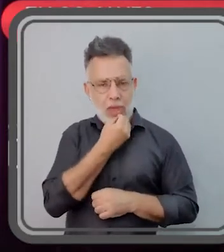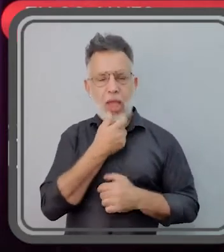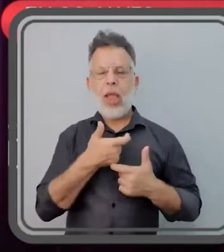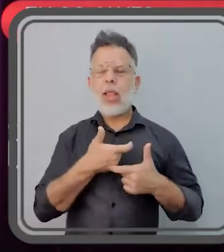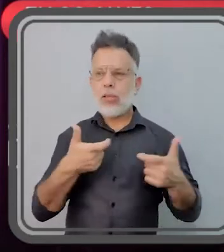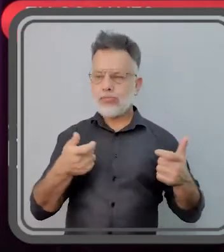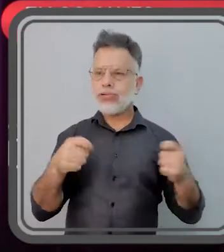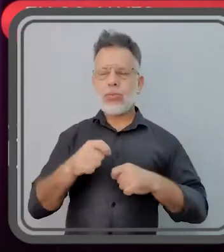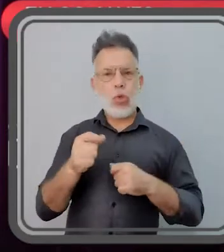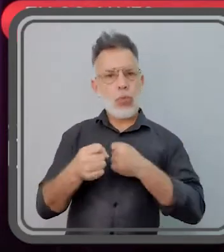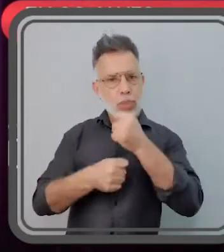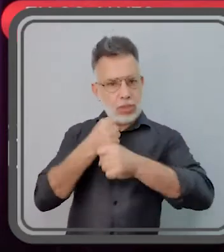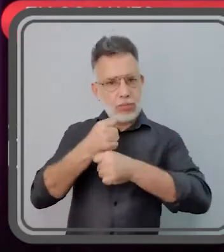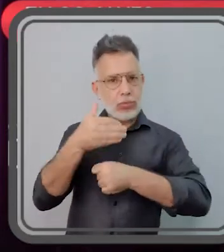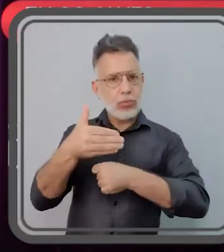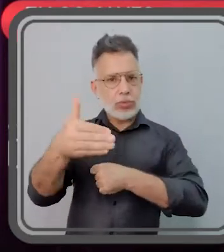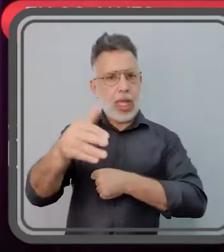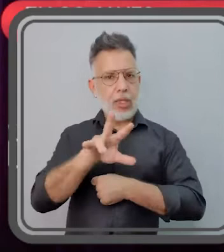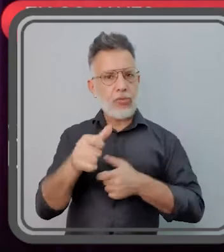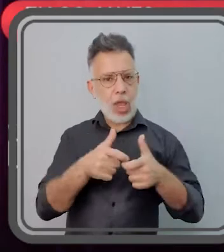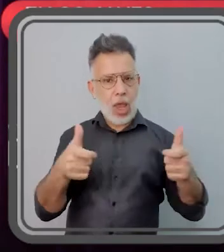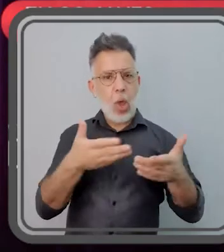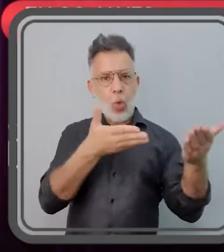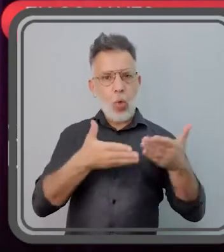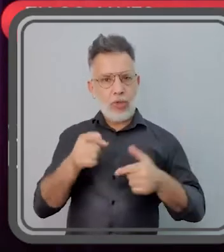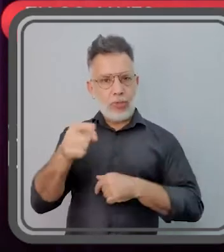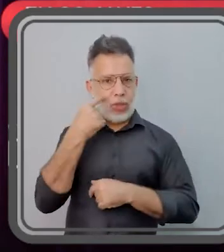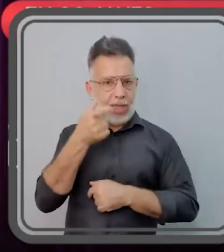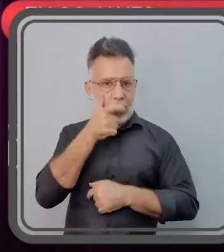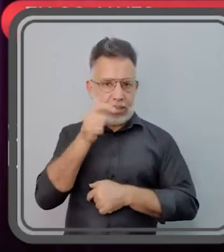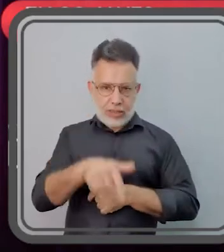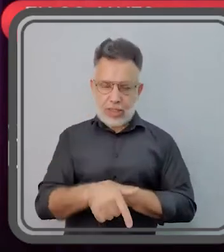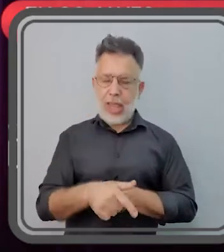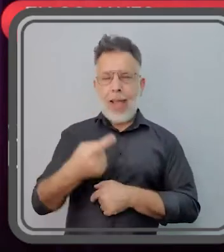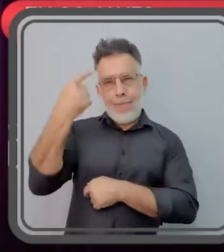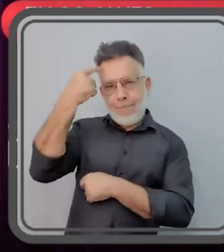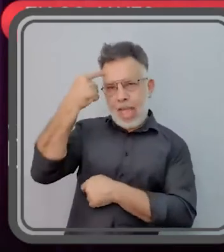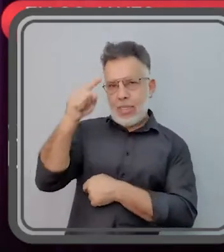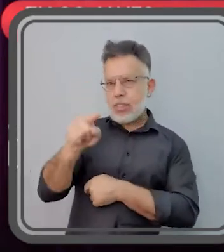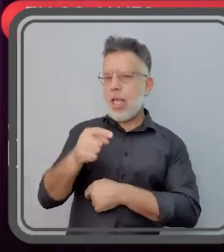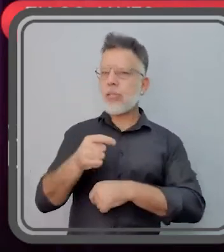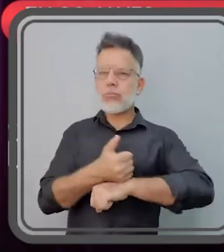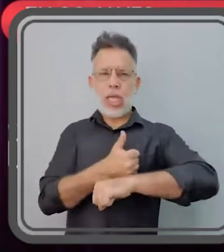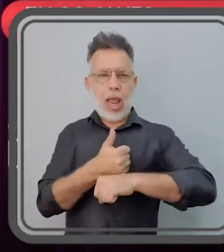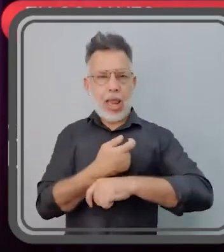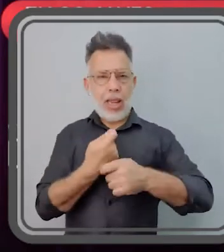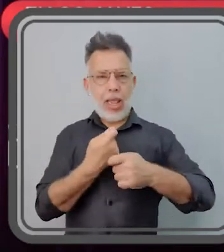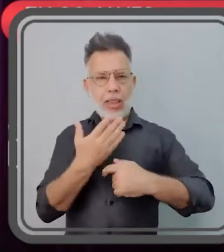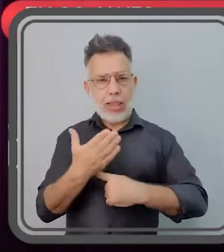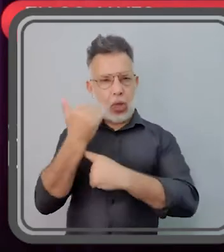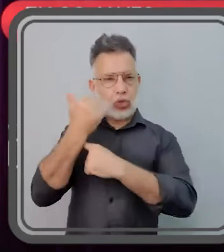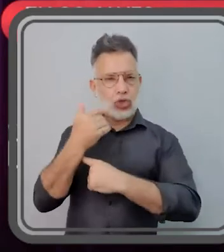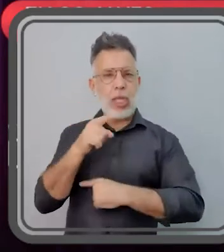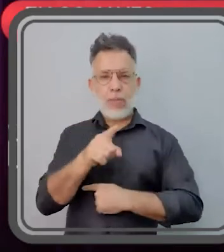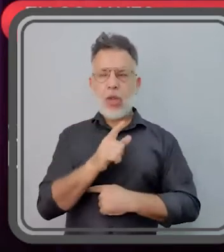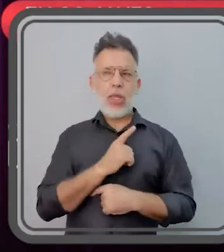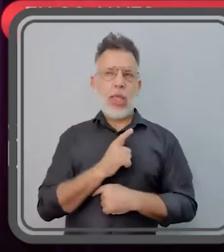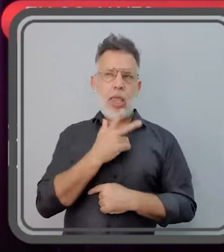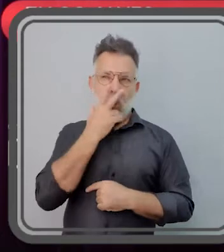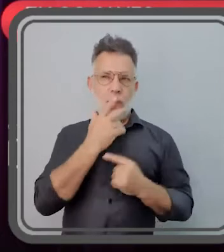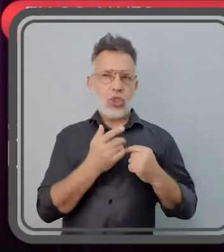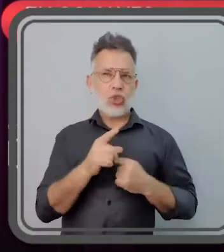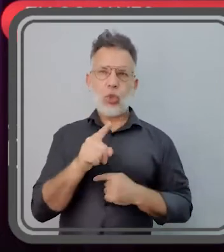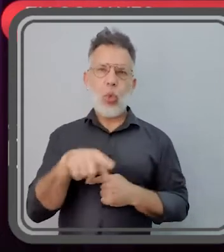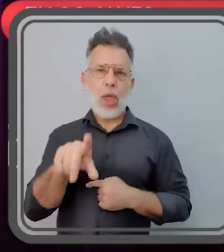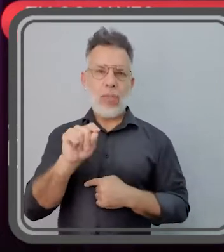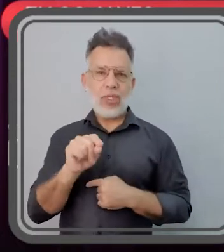para os próximos anos. Convido as pessoas que estão assistindo a gente aqui a pensar numa carreira de tecnologia, porque acho que não é